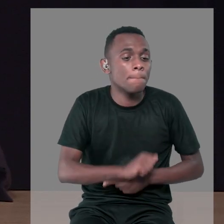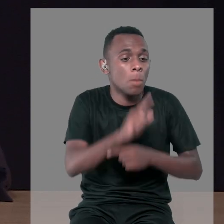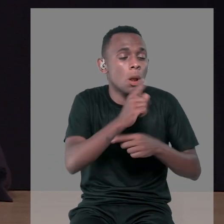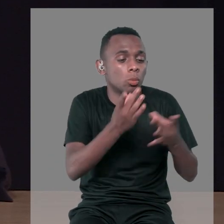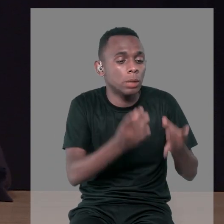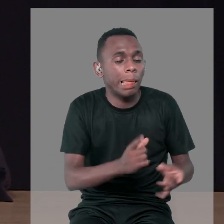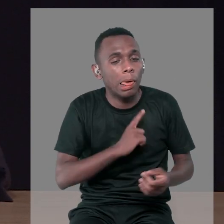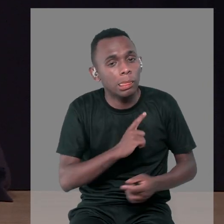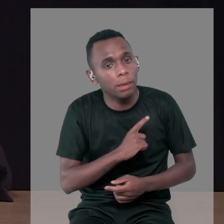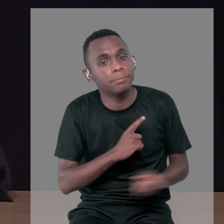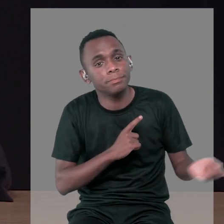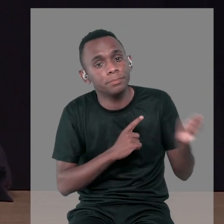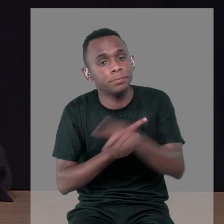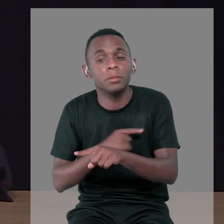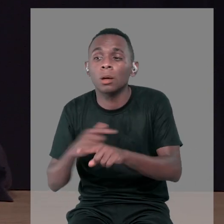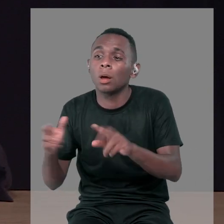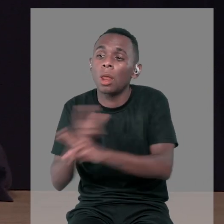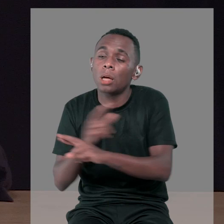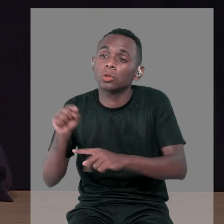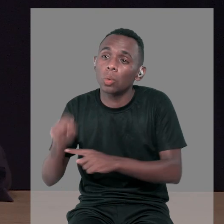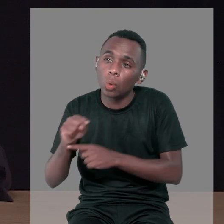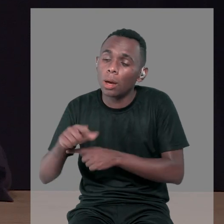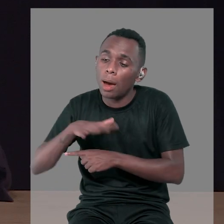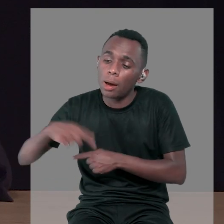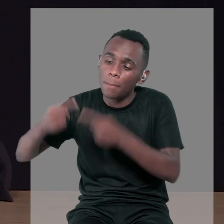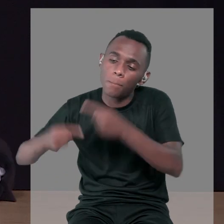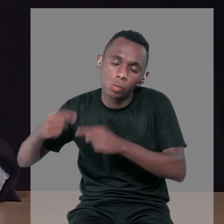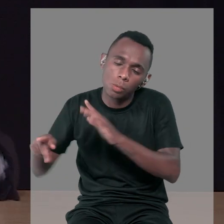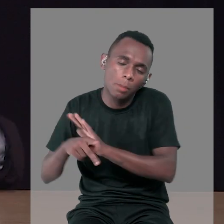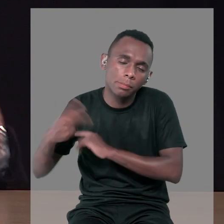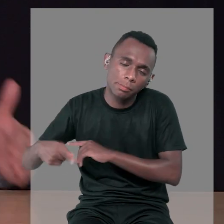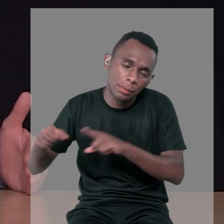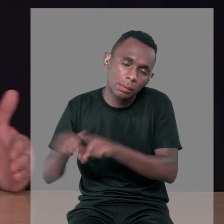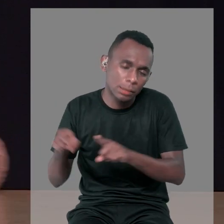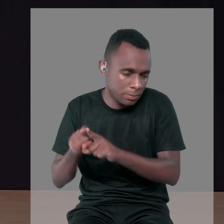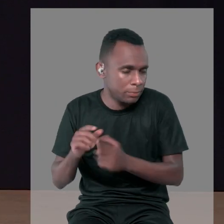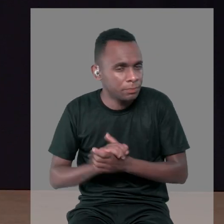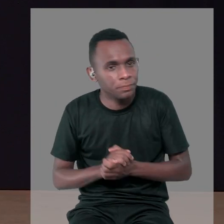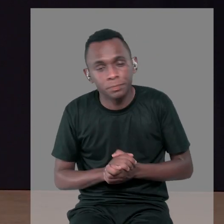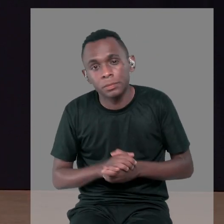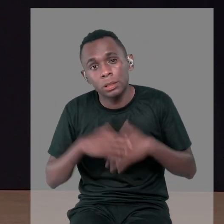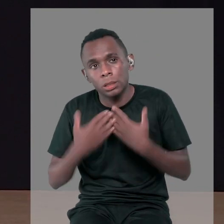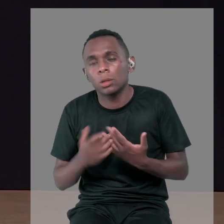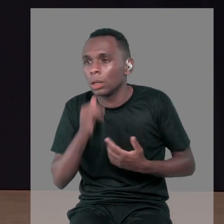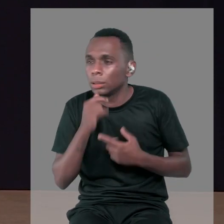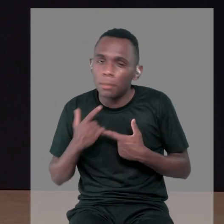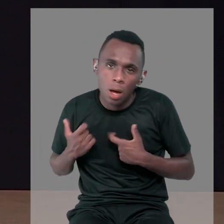com o aspecto político do pacifismo. Ou seja, né, assim como a guerra é o terreno da ação